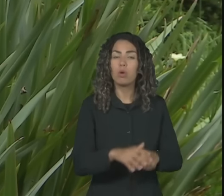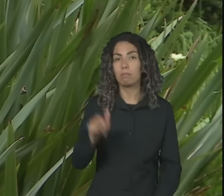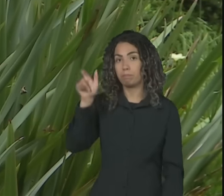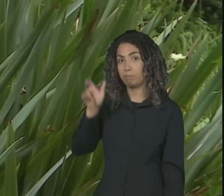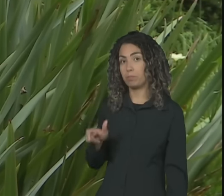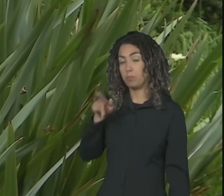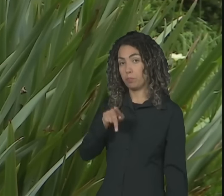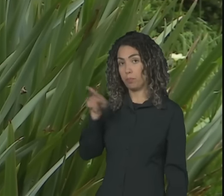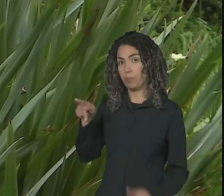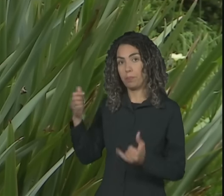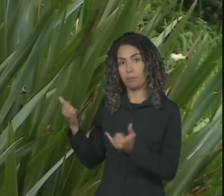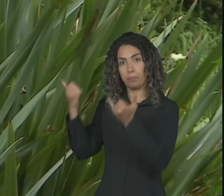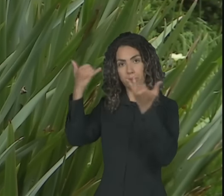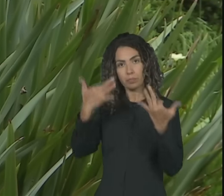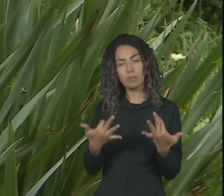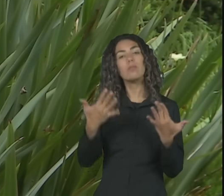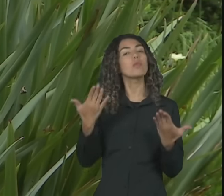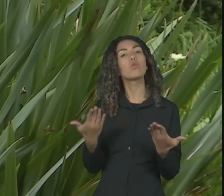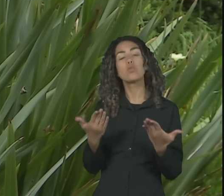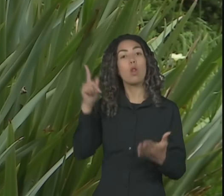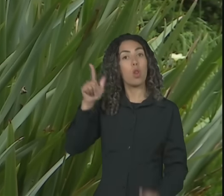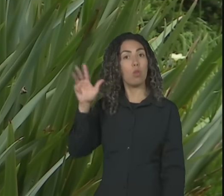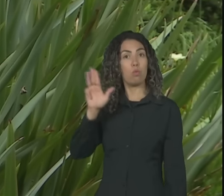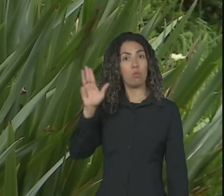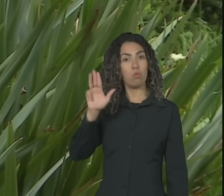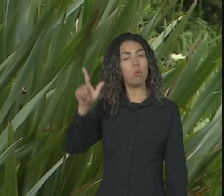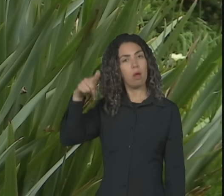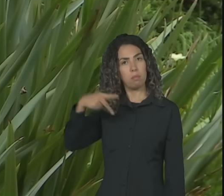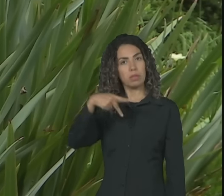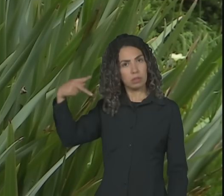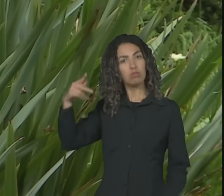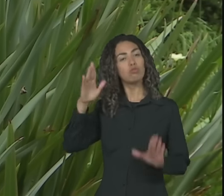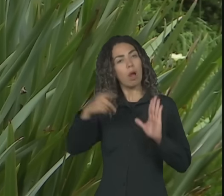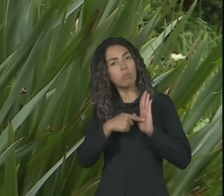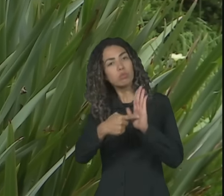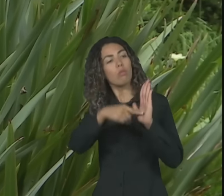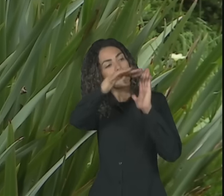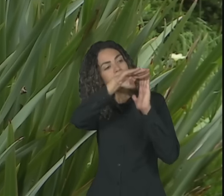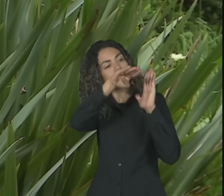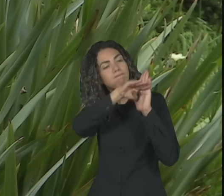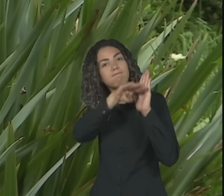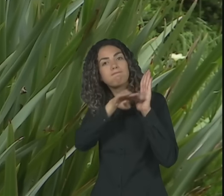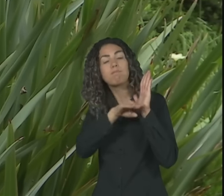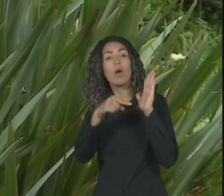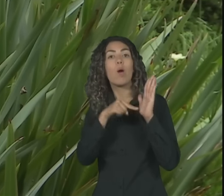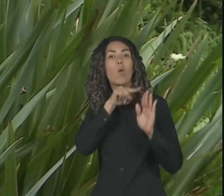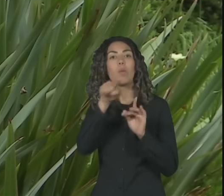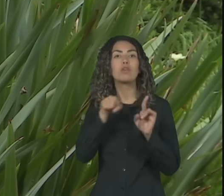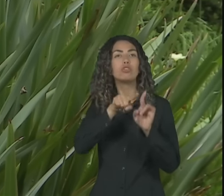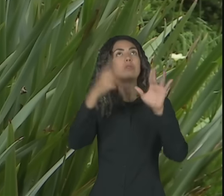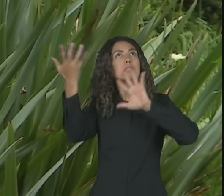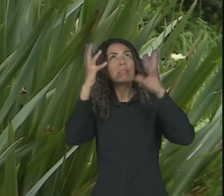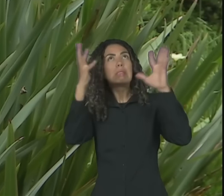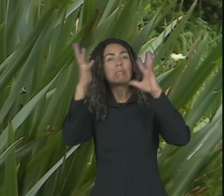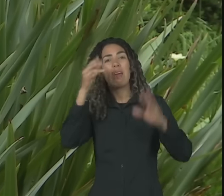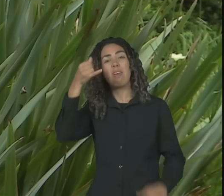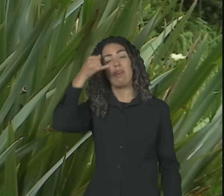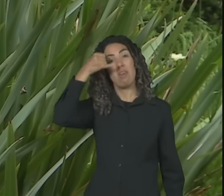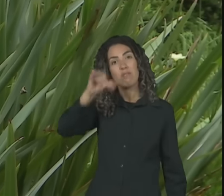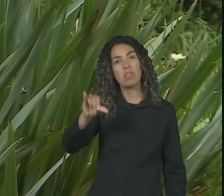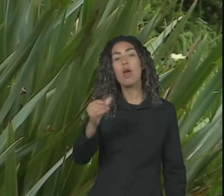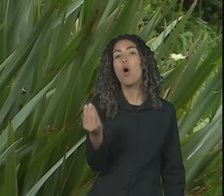do caminho proposto pelo presidente Lula para debater a transição energética, deixando para trás combustíveis fósseis como